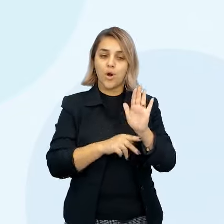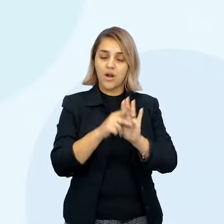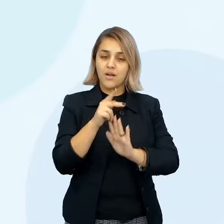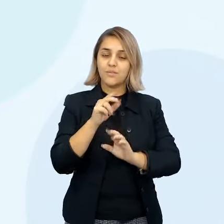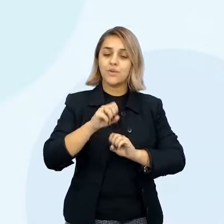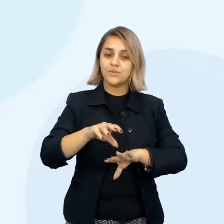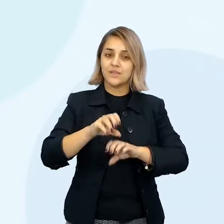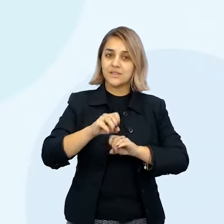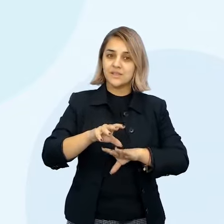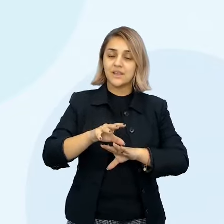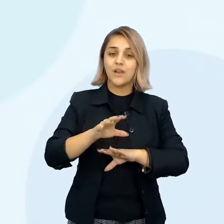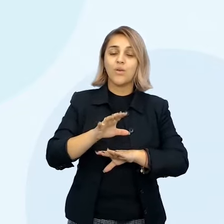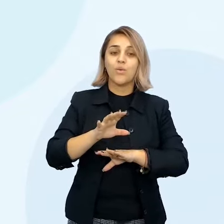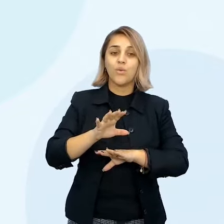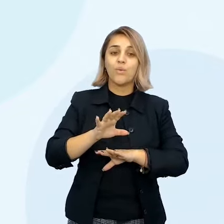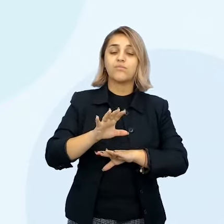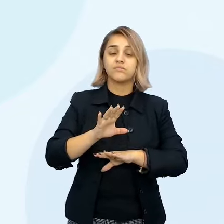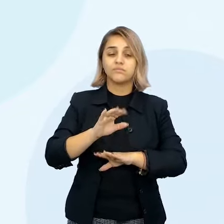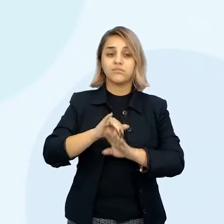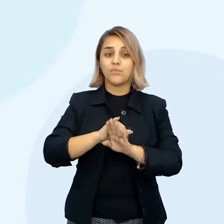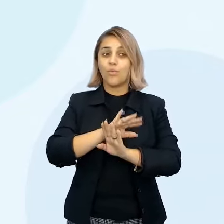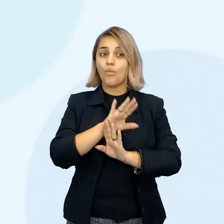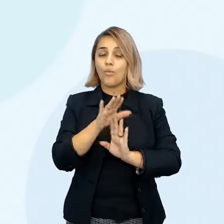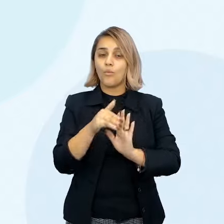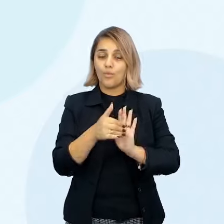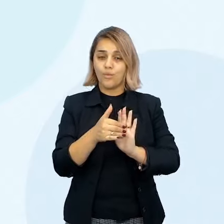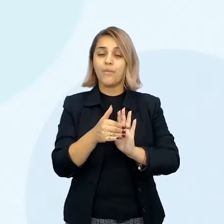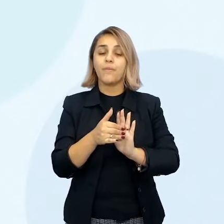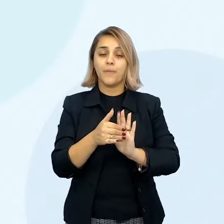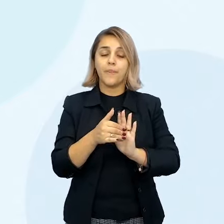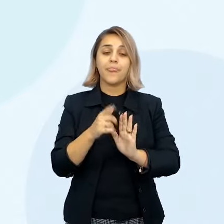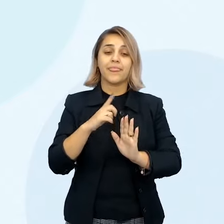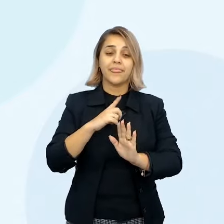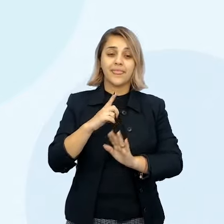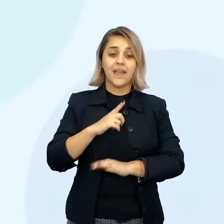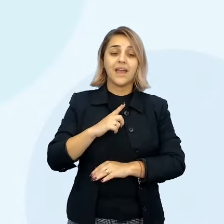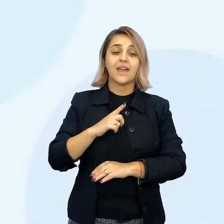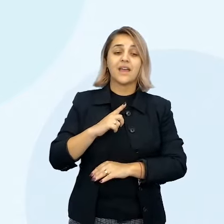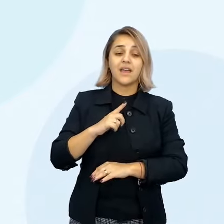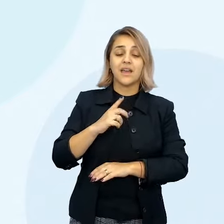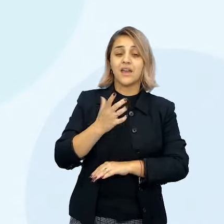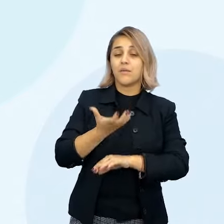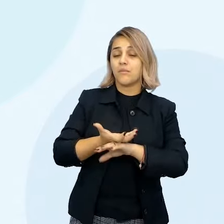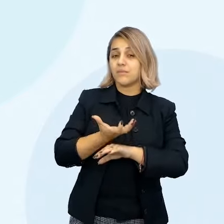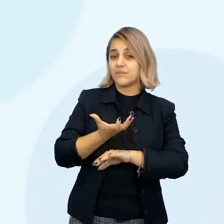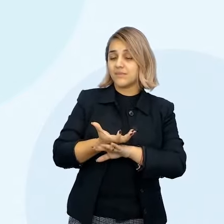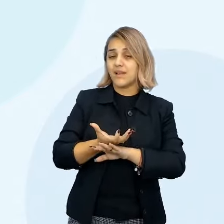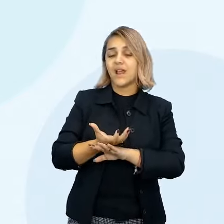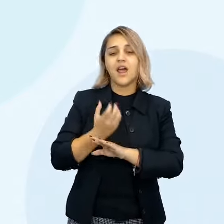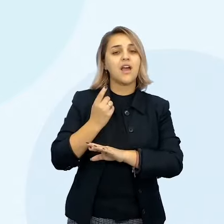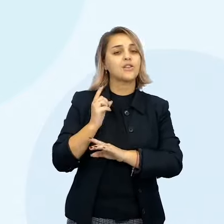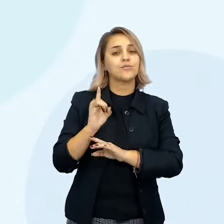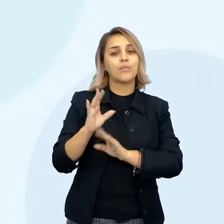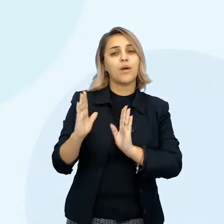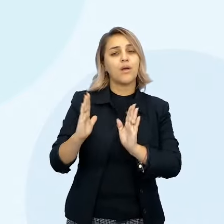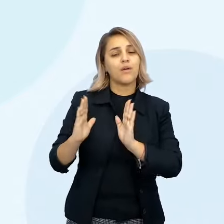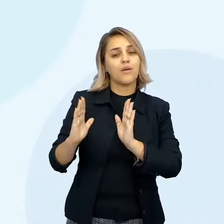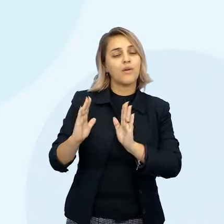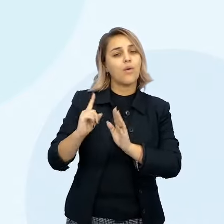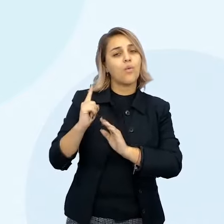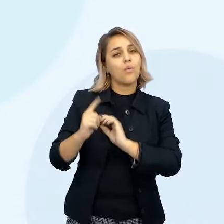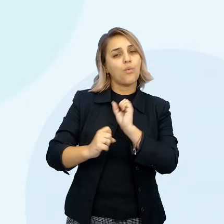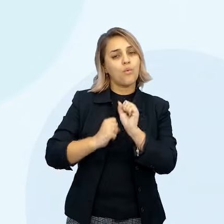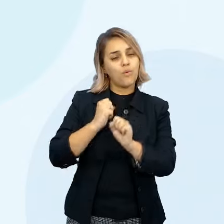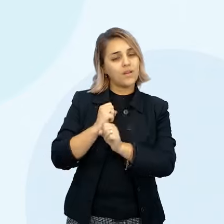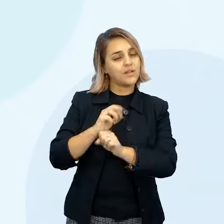horas, elas têm a UC7, a Unidade Curricular 7, que ela tem uma duração anual, tá? Ela não é semestral como a UC1